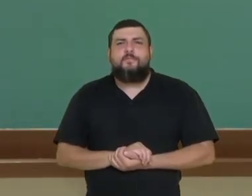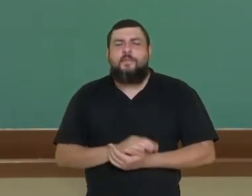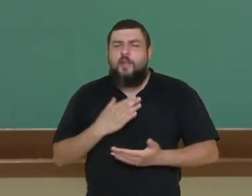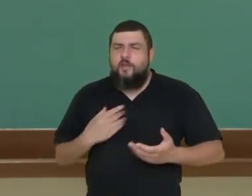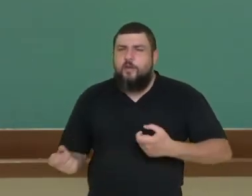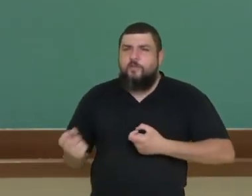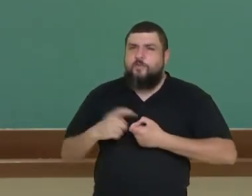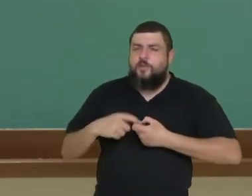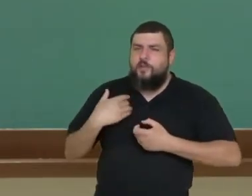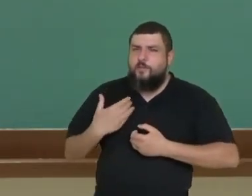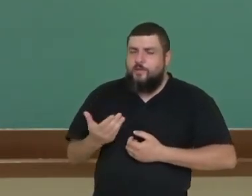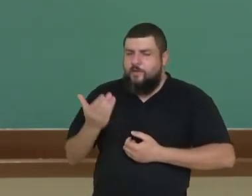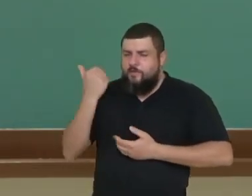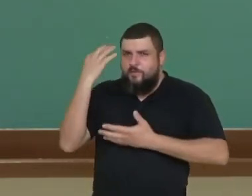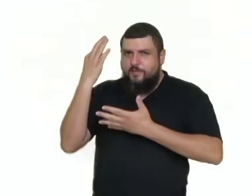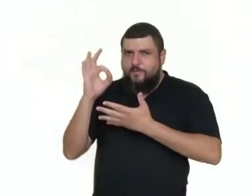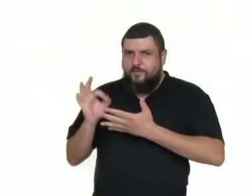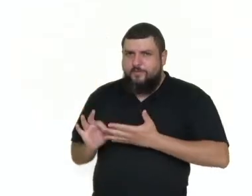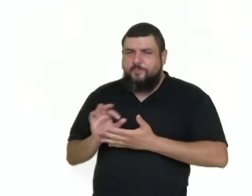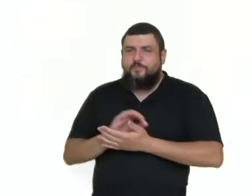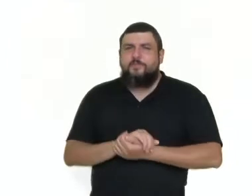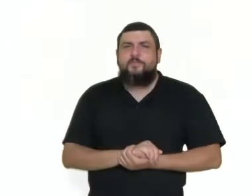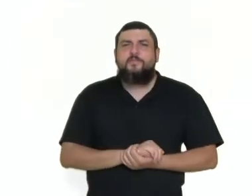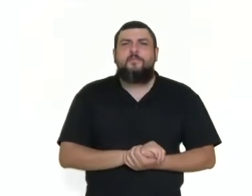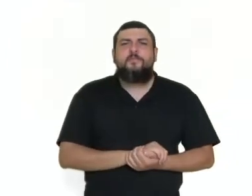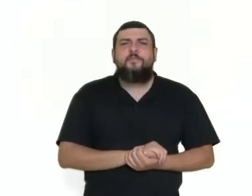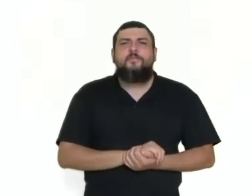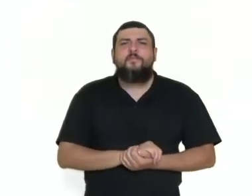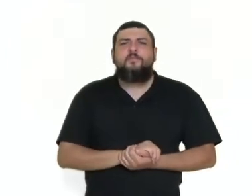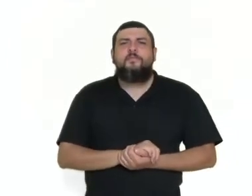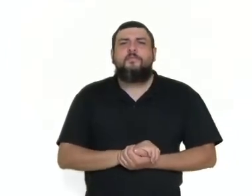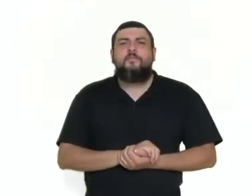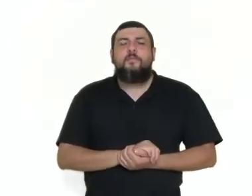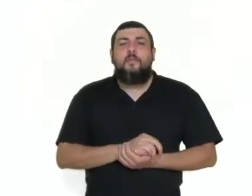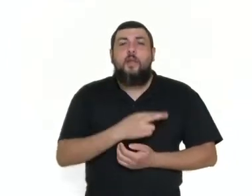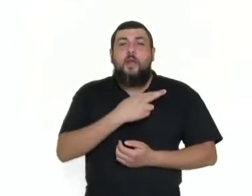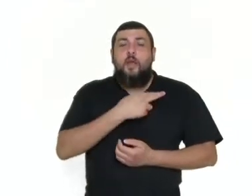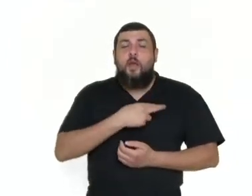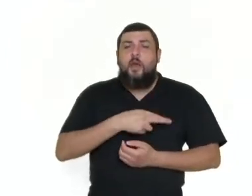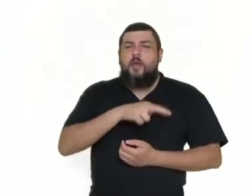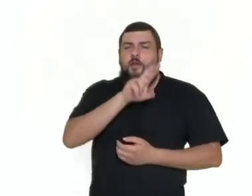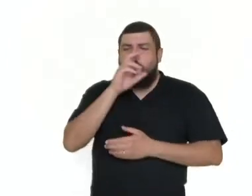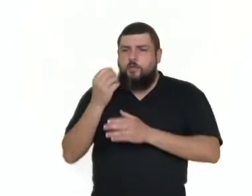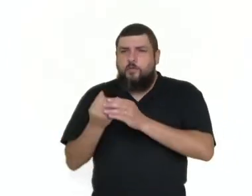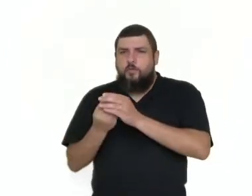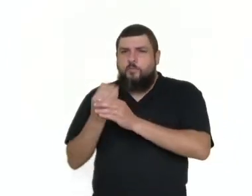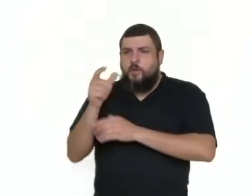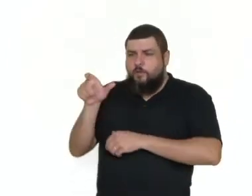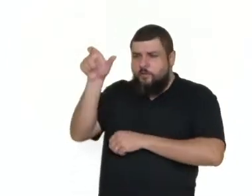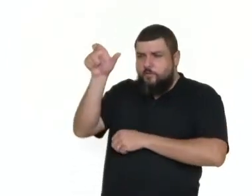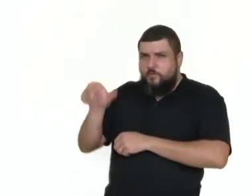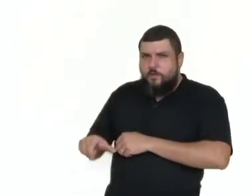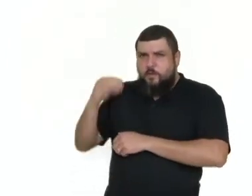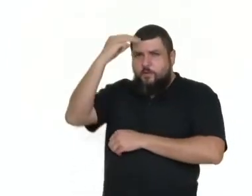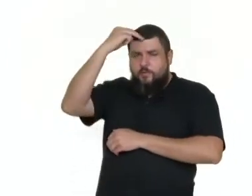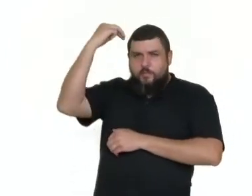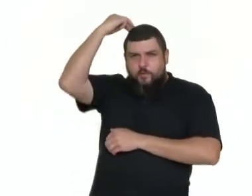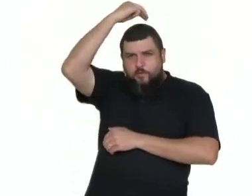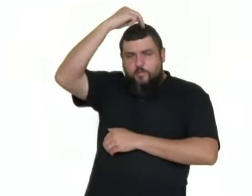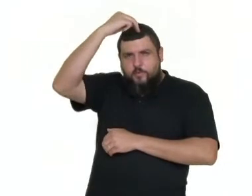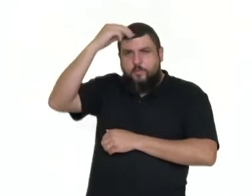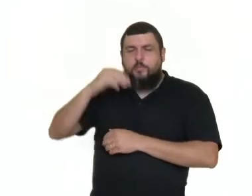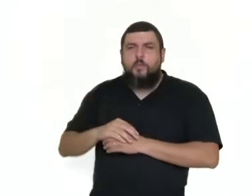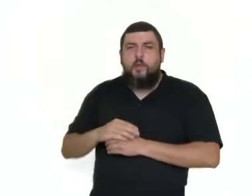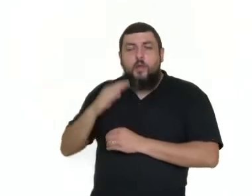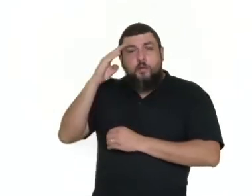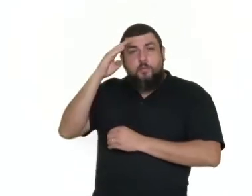Voltei, bora lá com gestas, junto conosco. Religião criada por Maomé e é chamada islamismo. E seu princípio fundamental é a crença